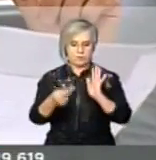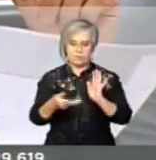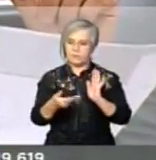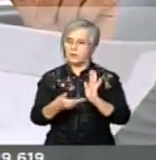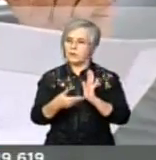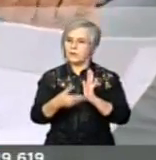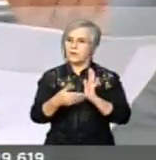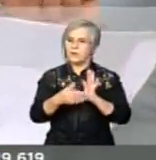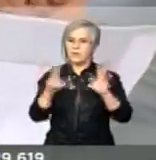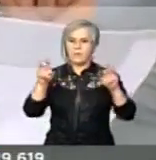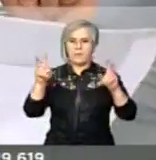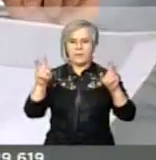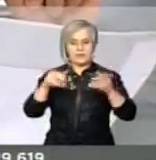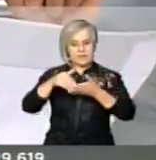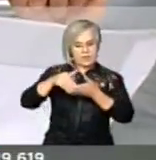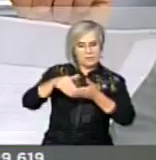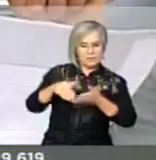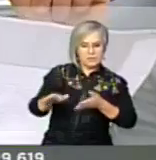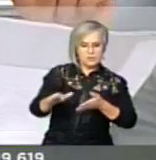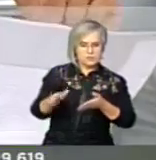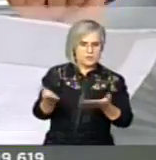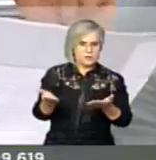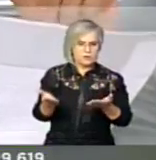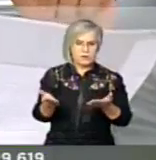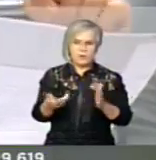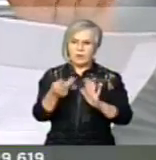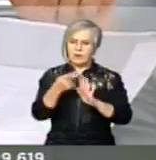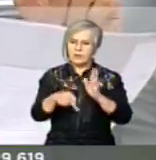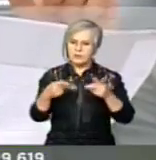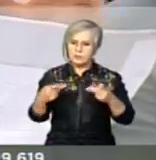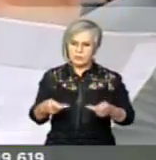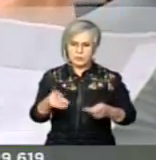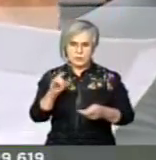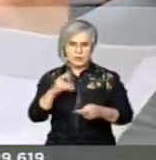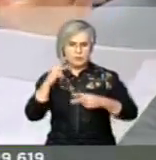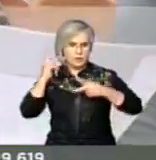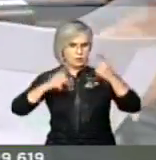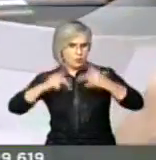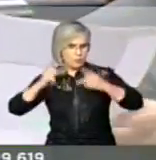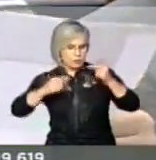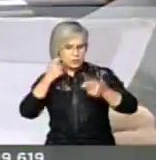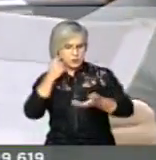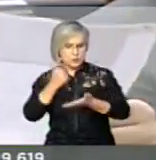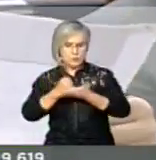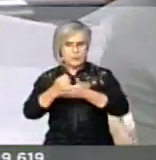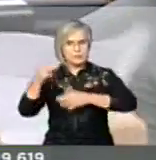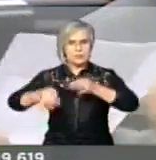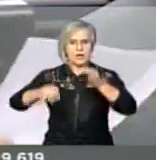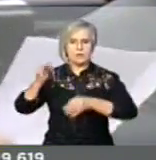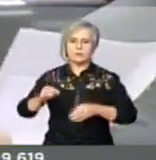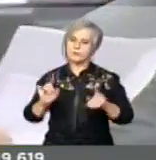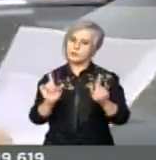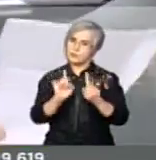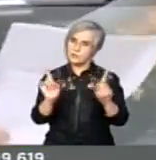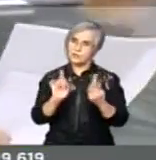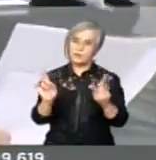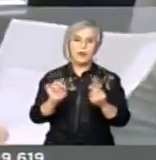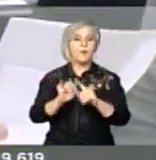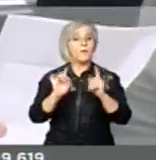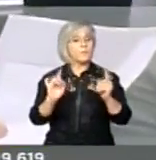terminante. Não porque o processo seja questão exclusivamente política, no sentido jurídico, mas porque